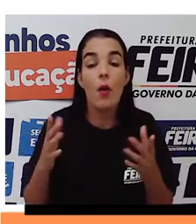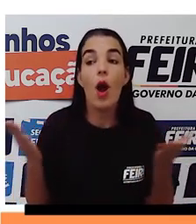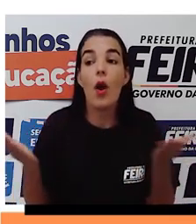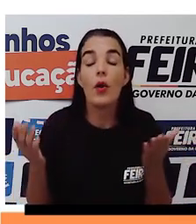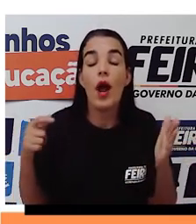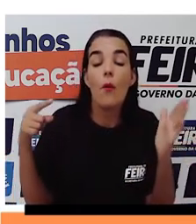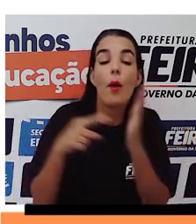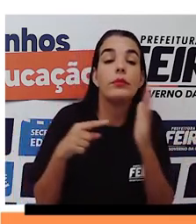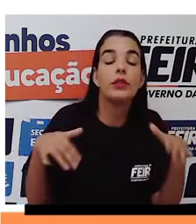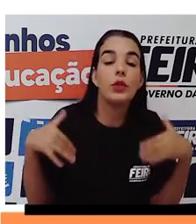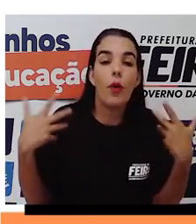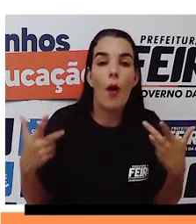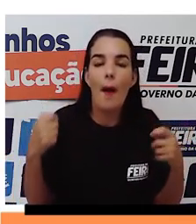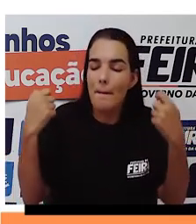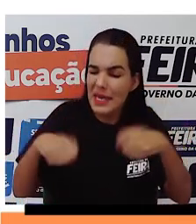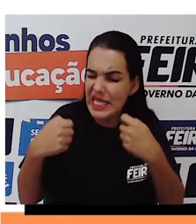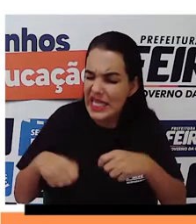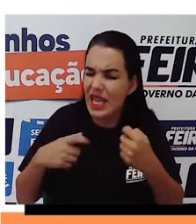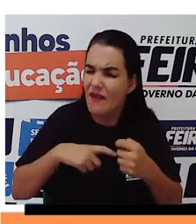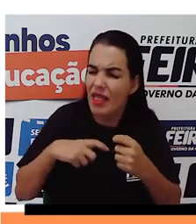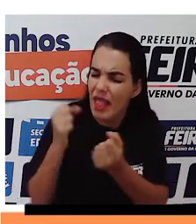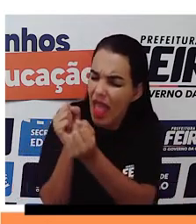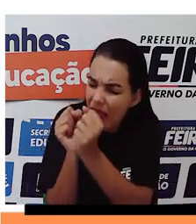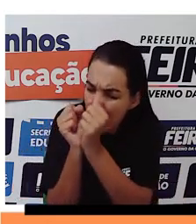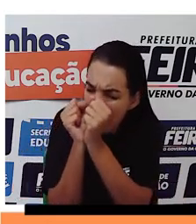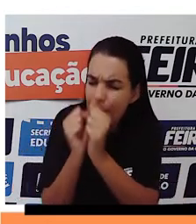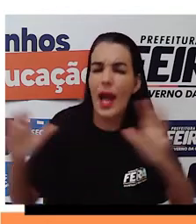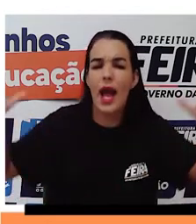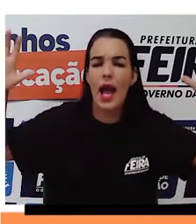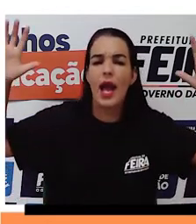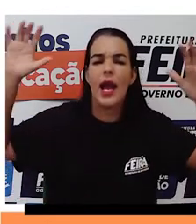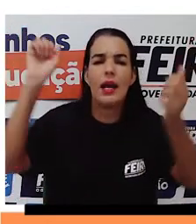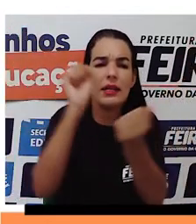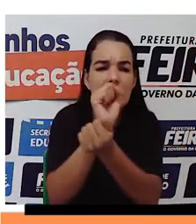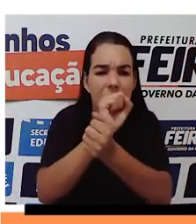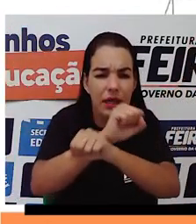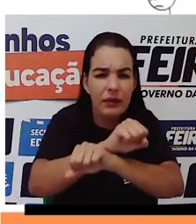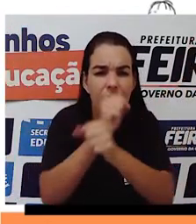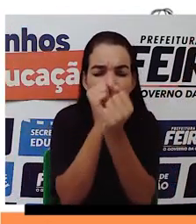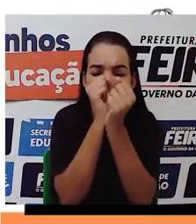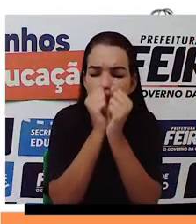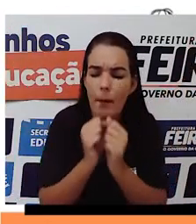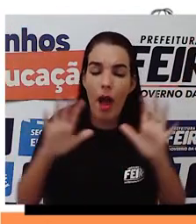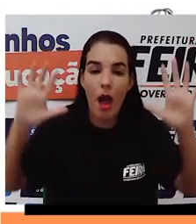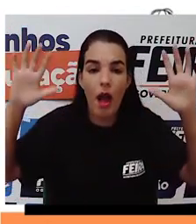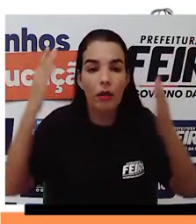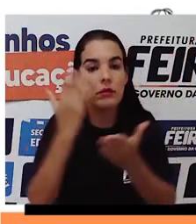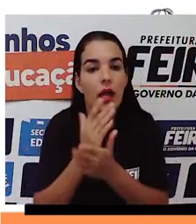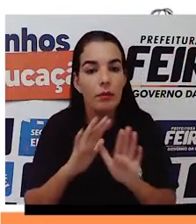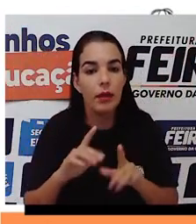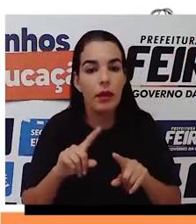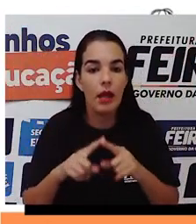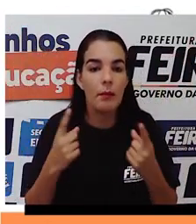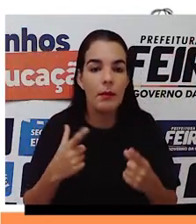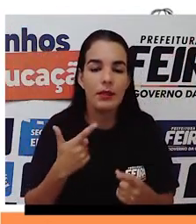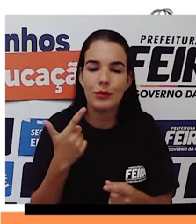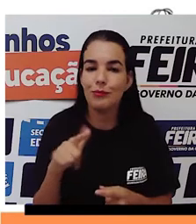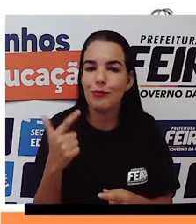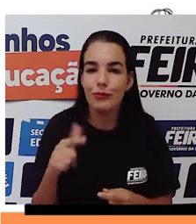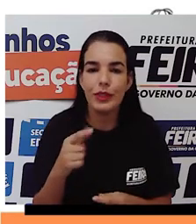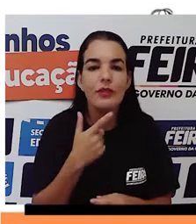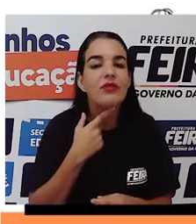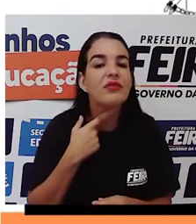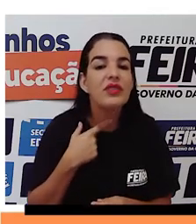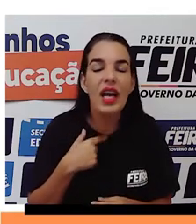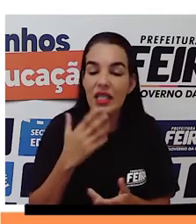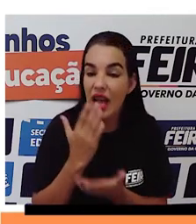pela independência e desejavam implantar uma república, mas não tinham interesse em abolir a escravidão.